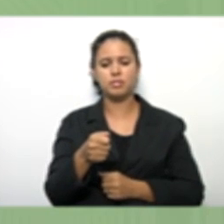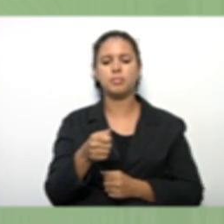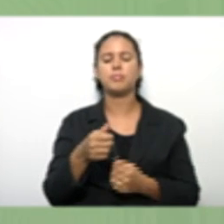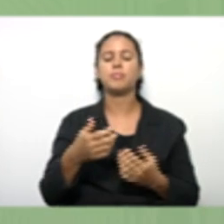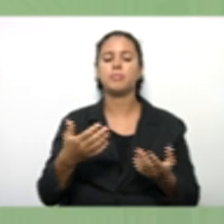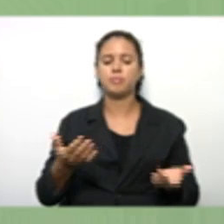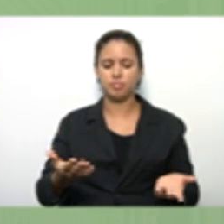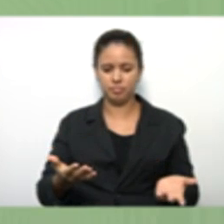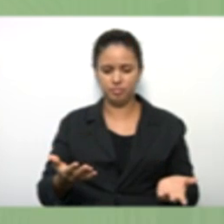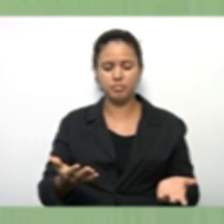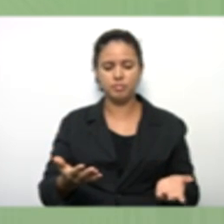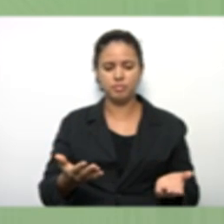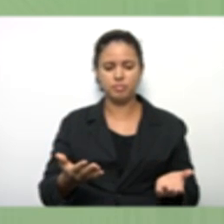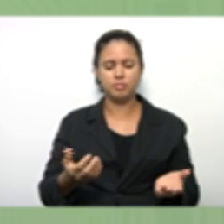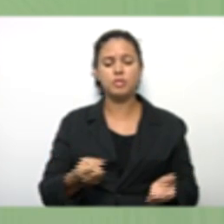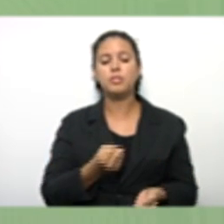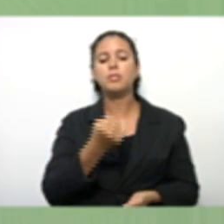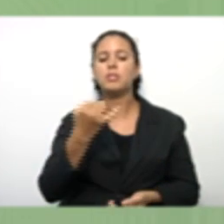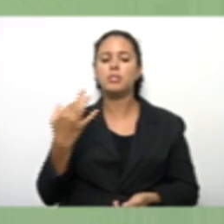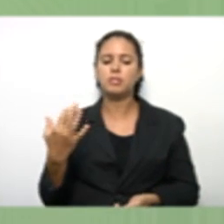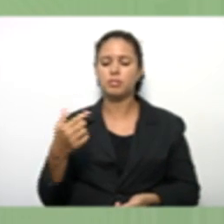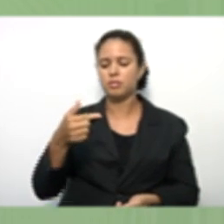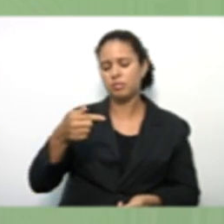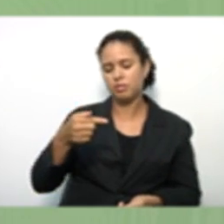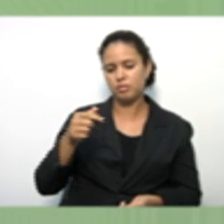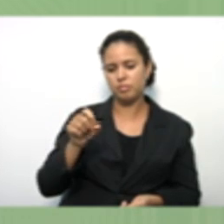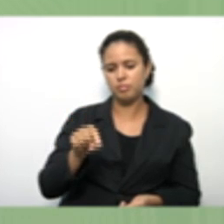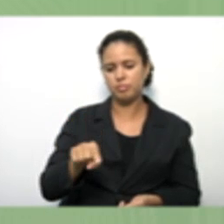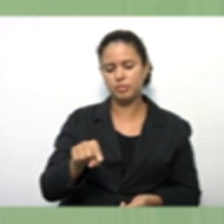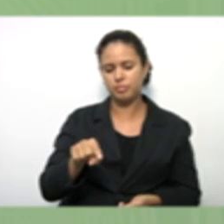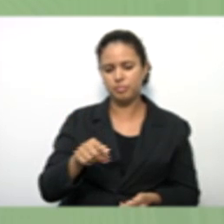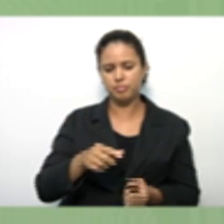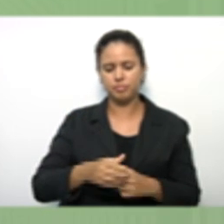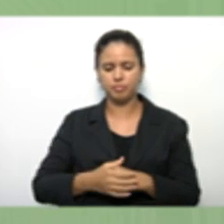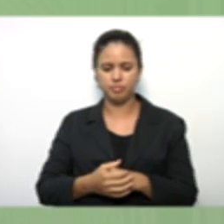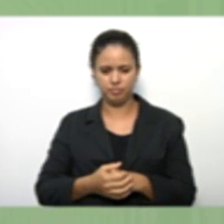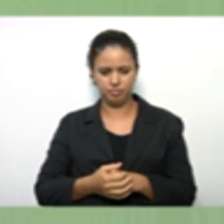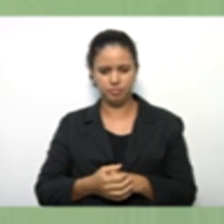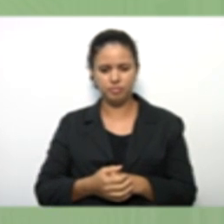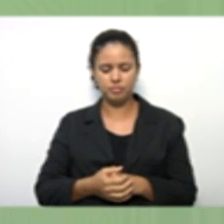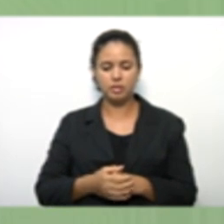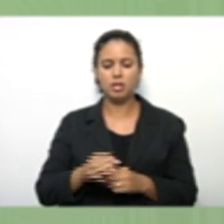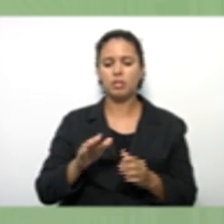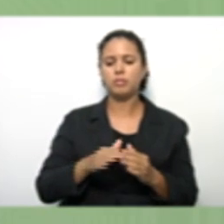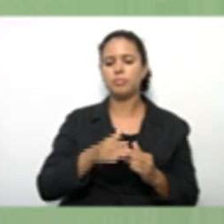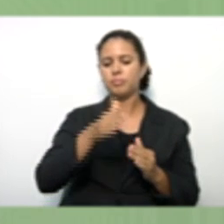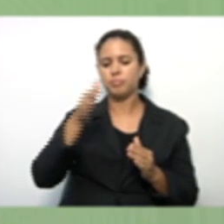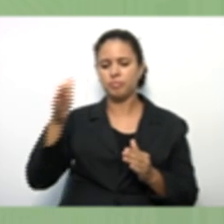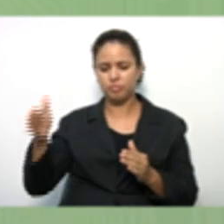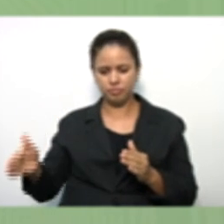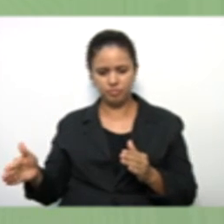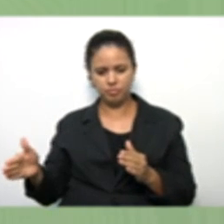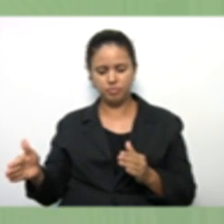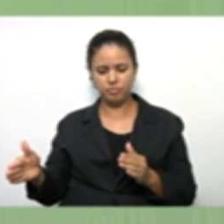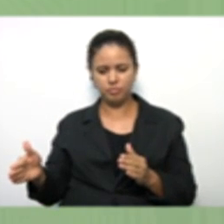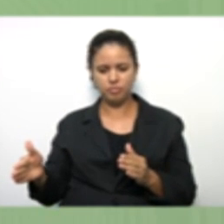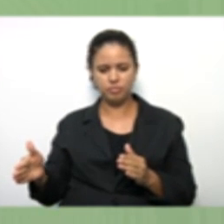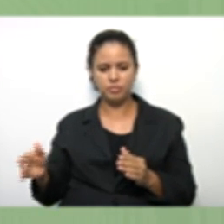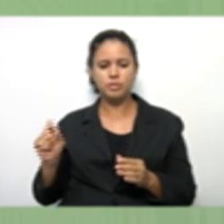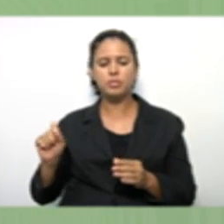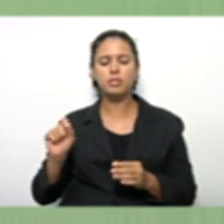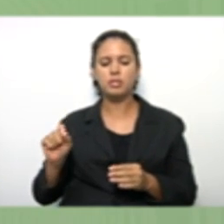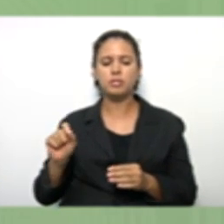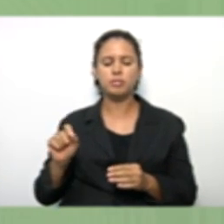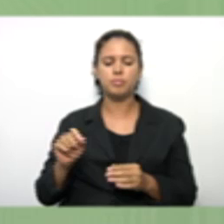lá. Qual o valor? foi 7 mil. 7 mil. Então, nós vamos fazer do lado, desse lado aqui,